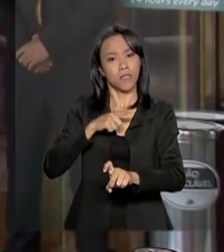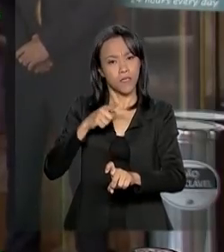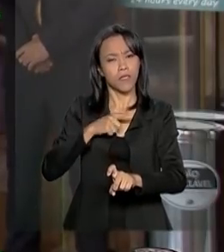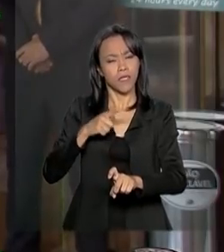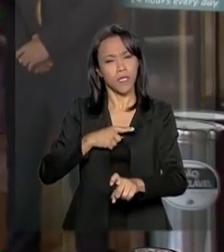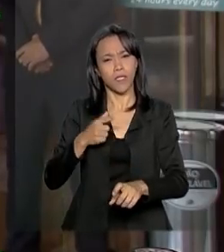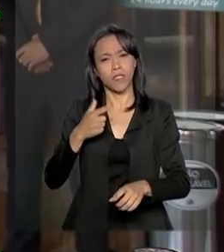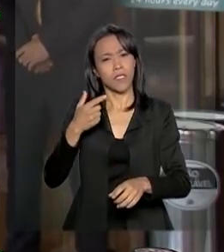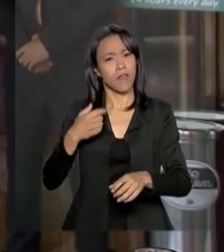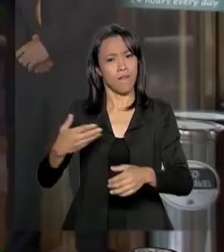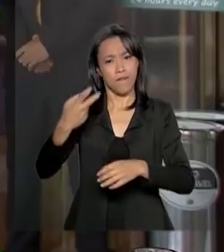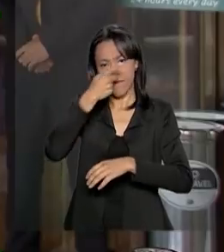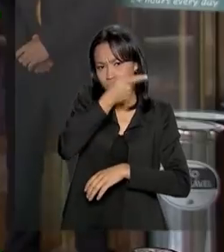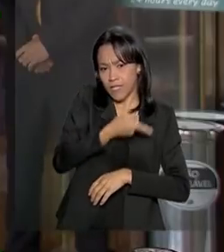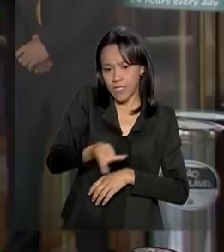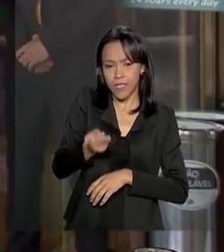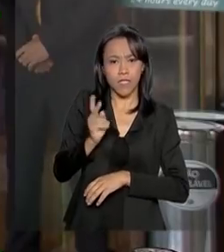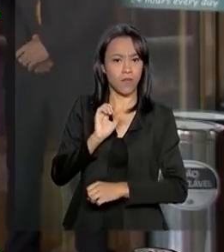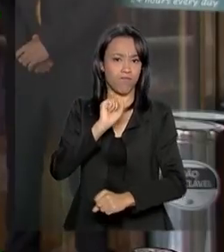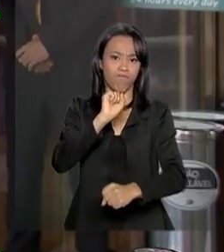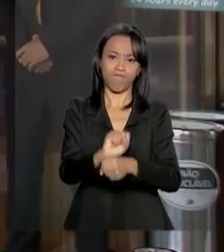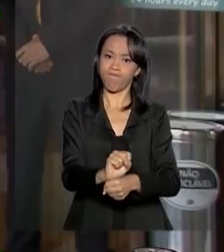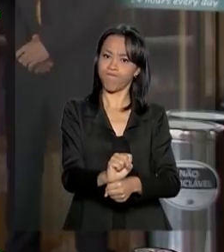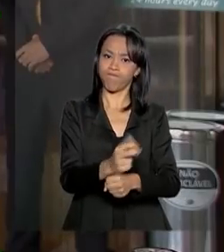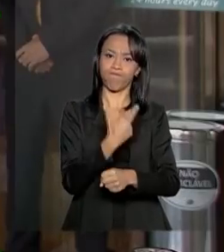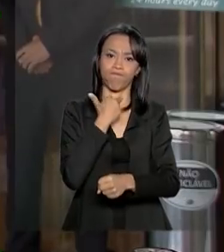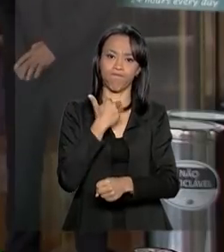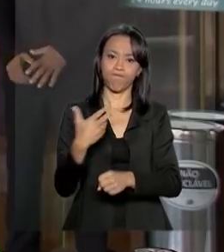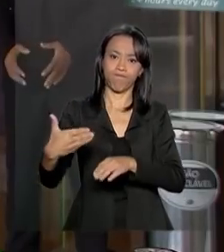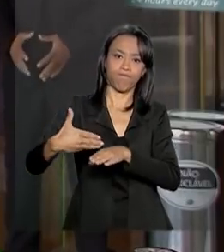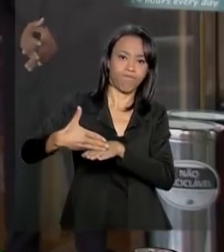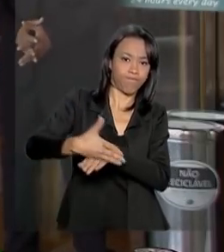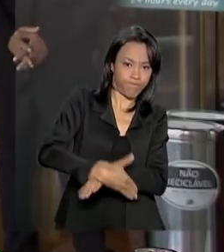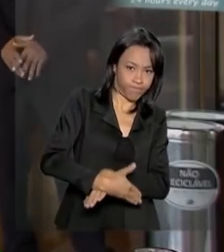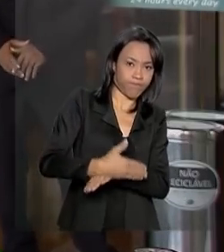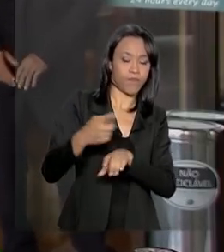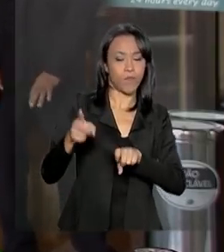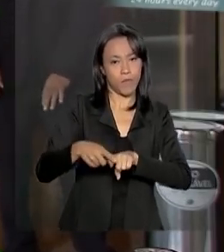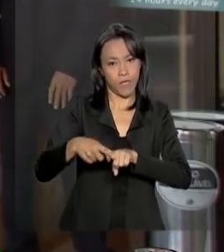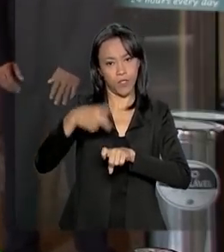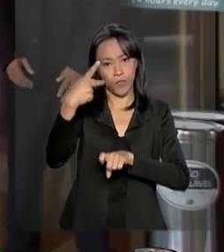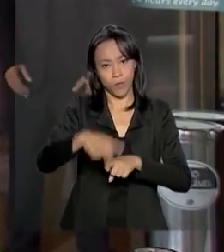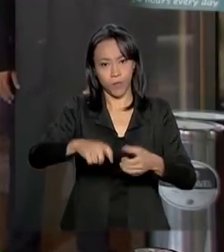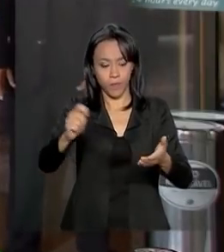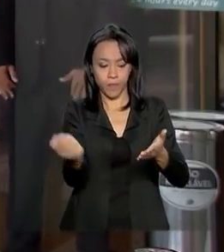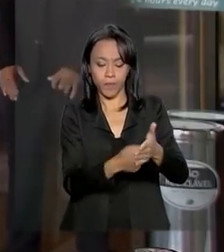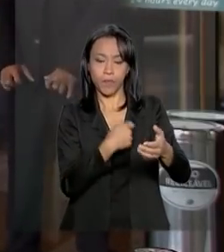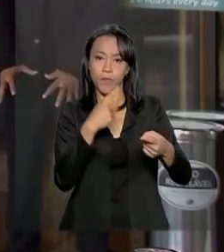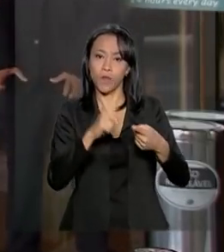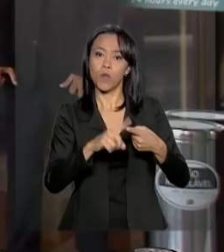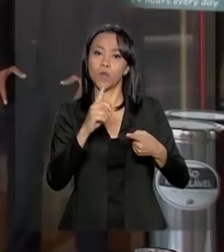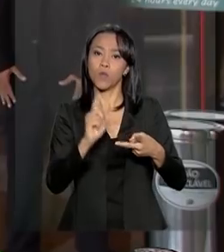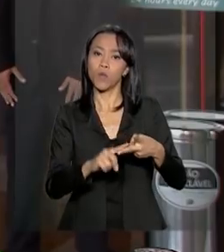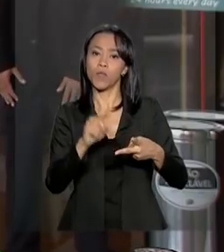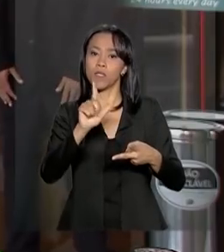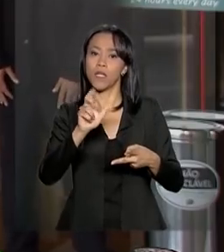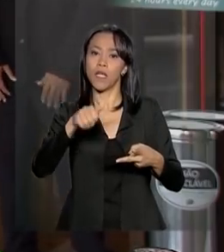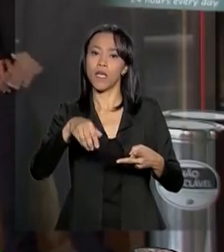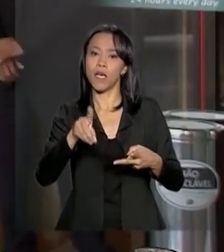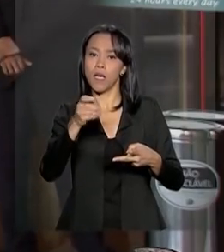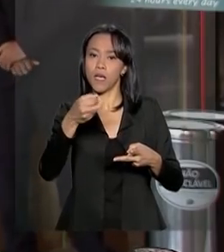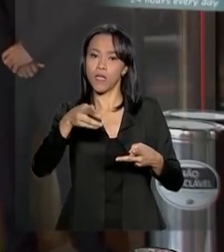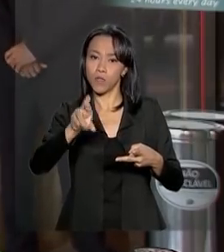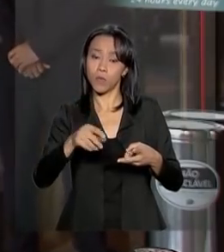visitas suspensas. Assinam a nota Dr. Antônio Luiz Macedo, cirurgião, Dr. Leandro Echenique, clínico